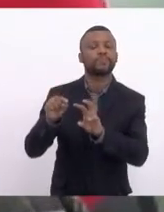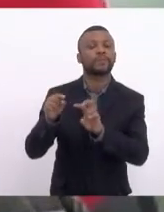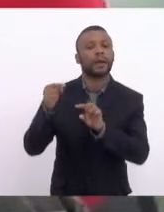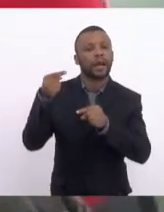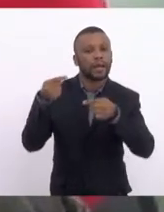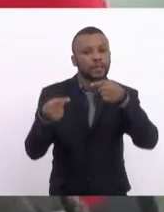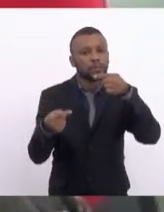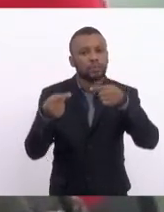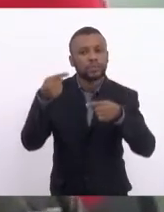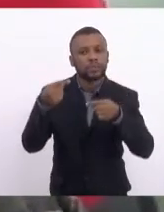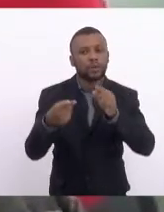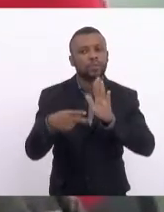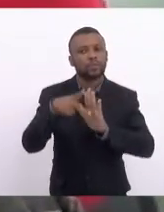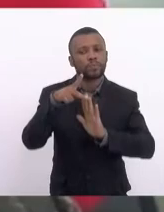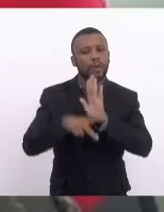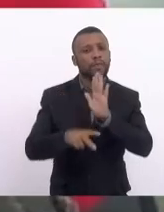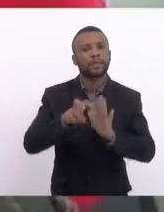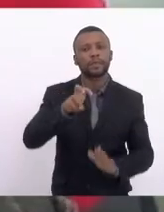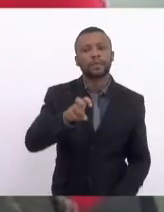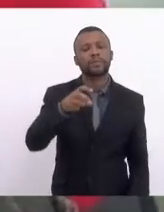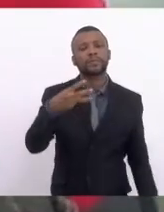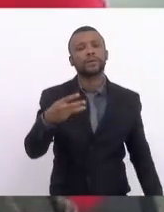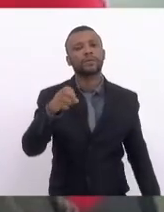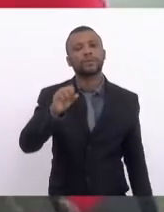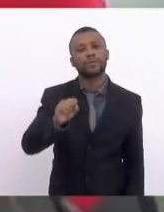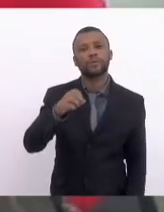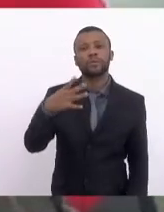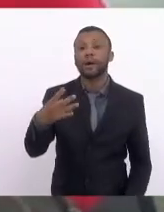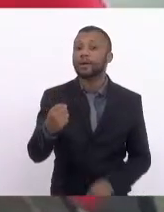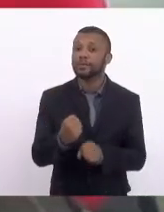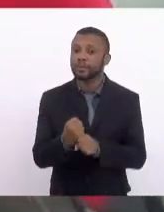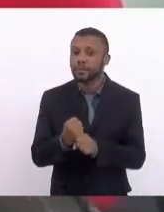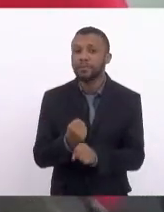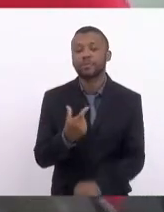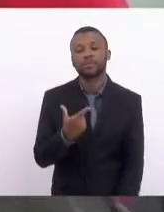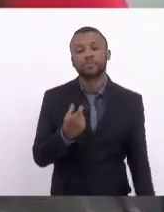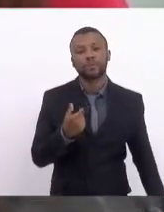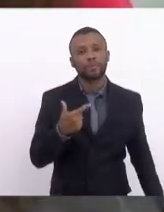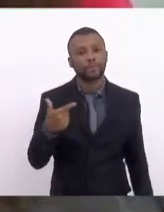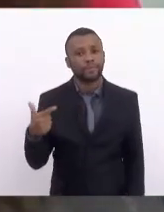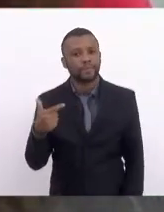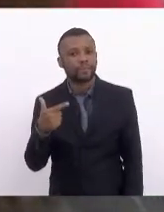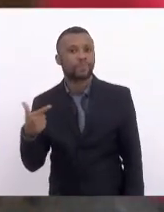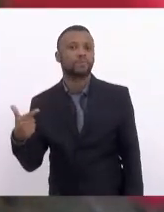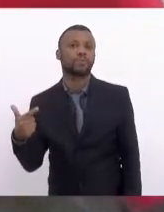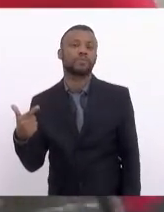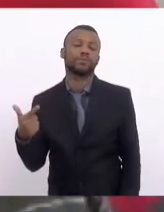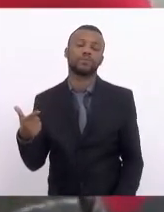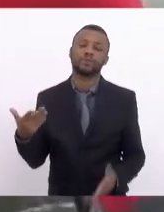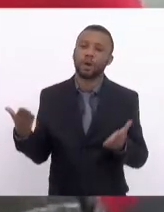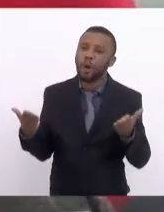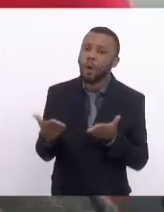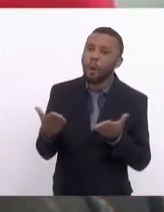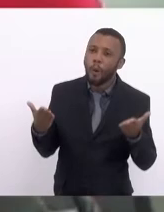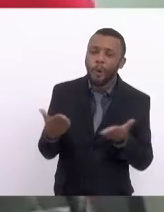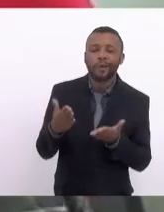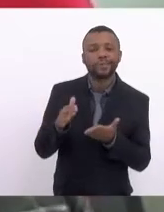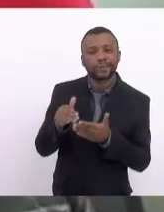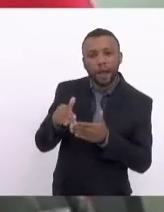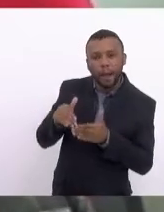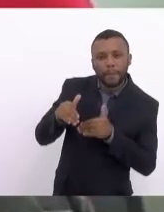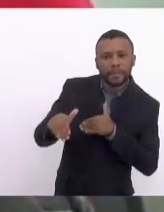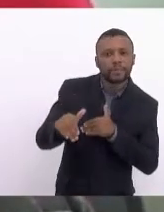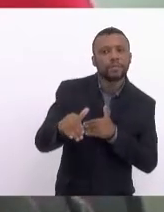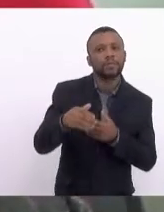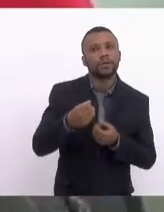do projeto 5314 de 2022, que saiu de pauta hoje a partir de uma